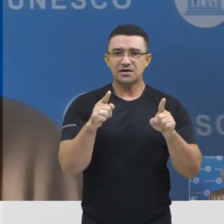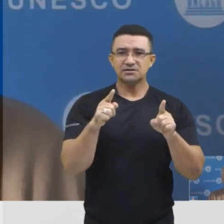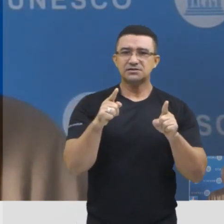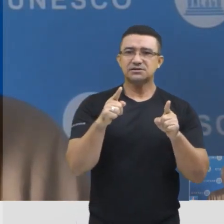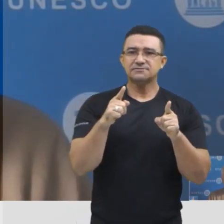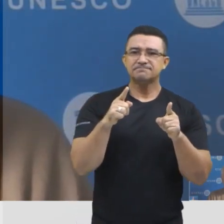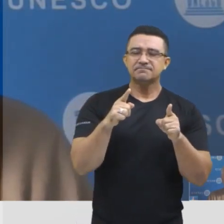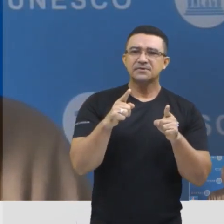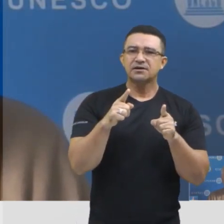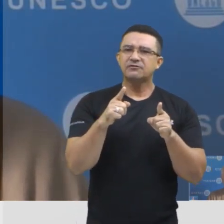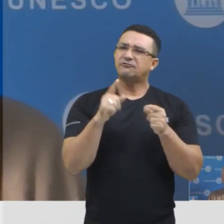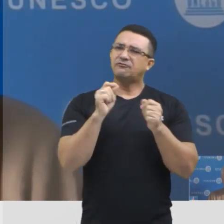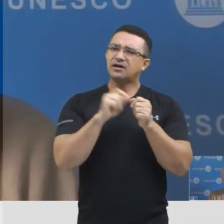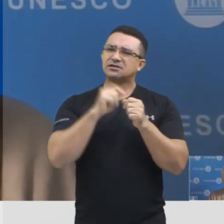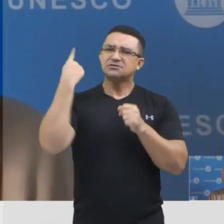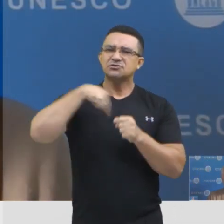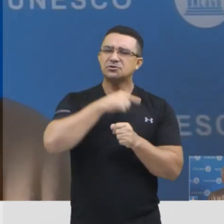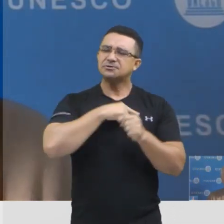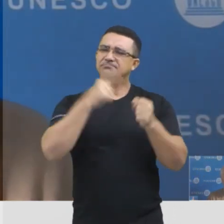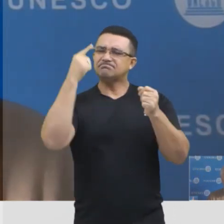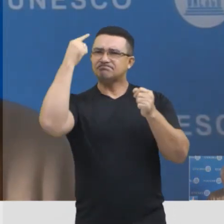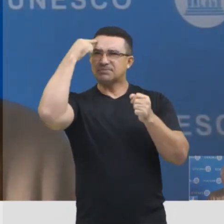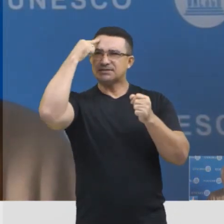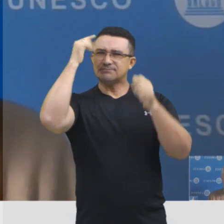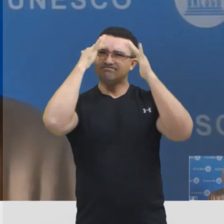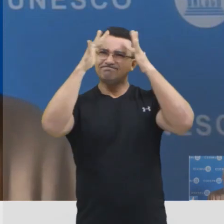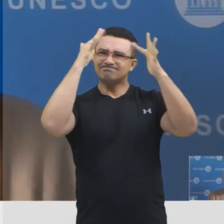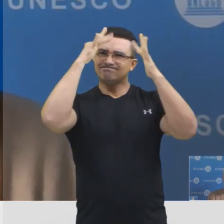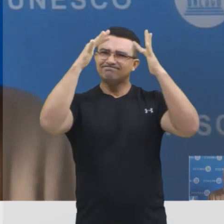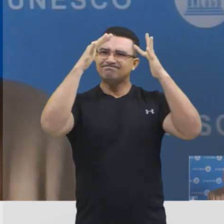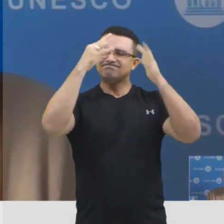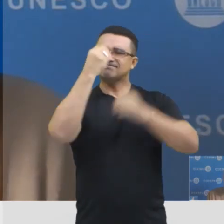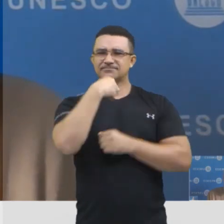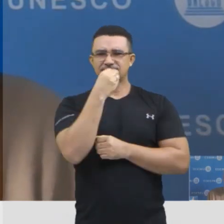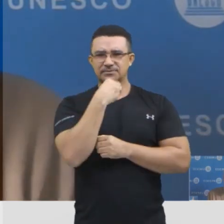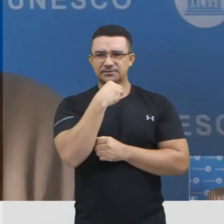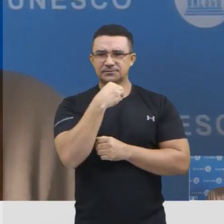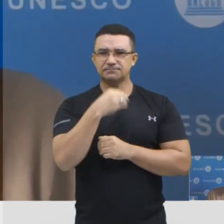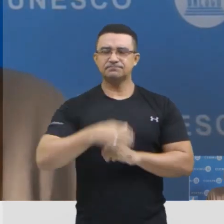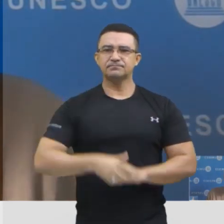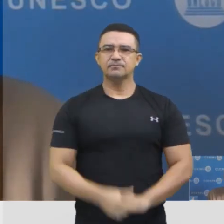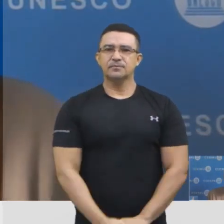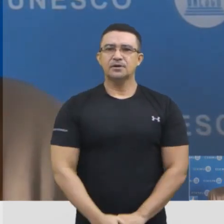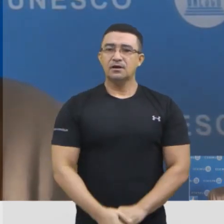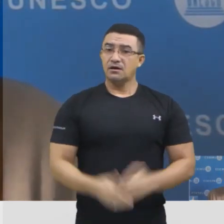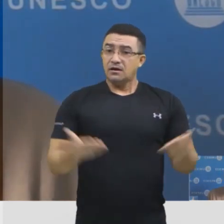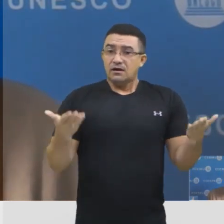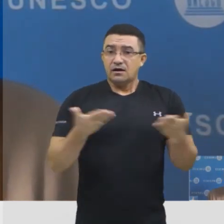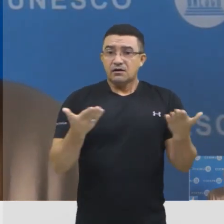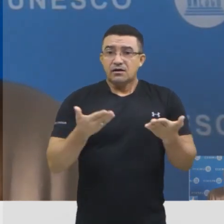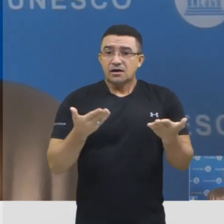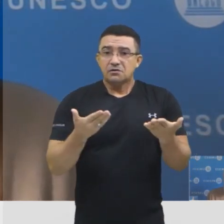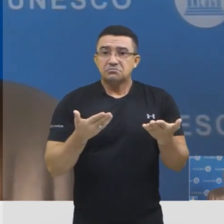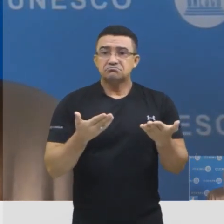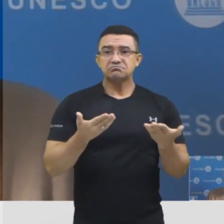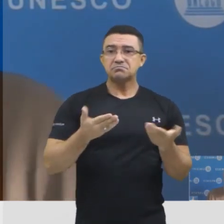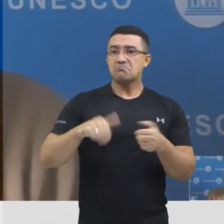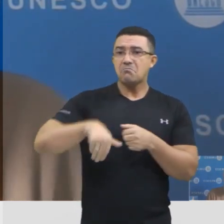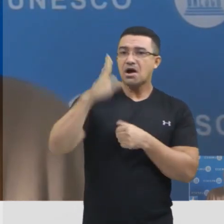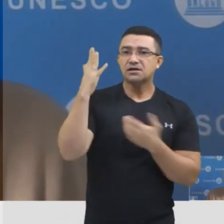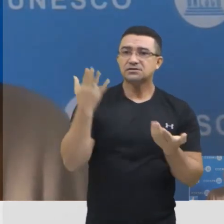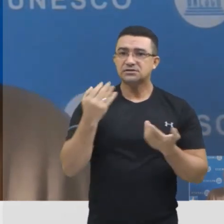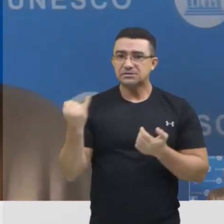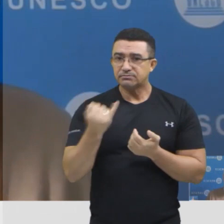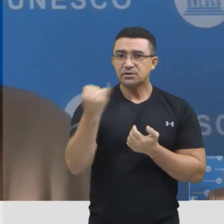coloca perante o espelho da nossa fragilidade humana. E nesta altura a única coisa que nos pode valer é